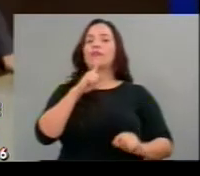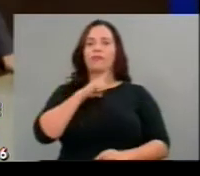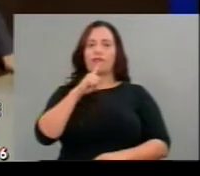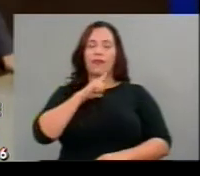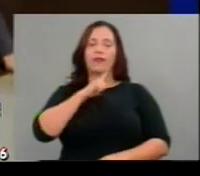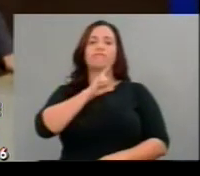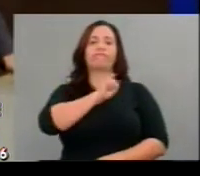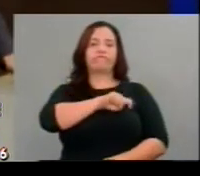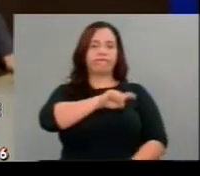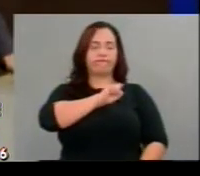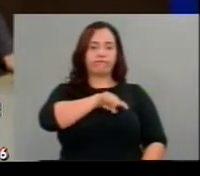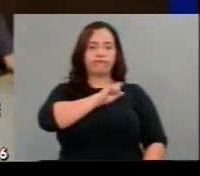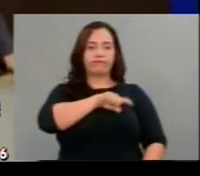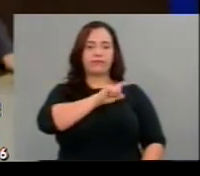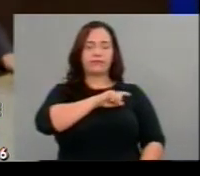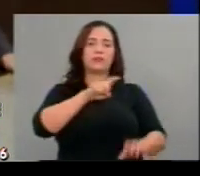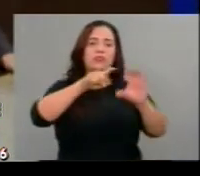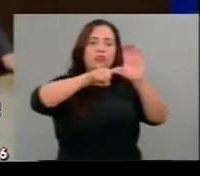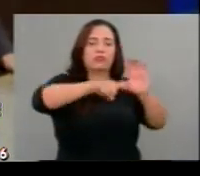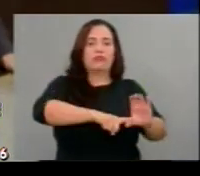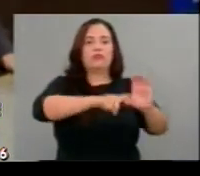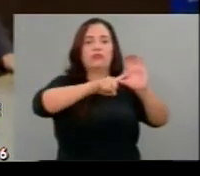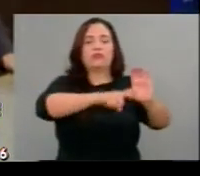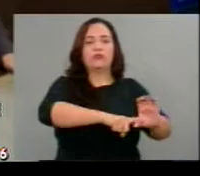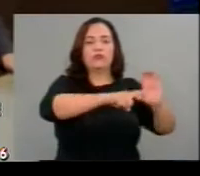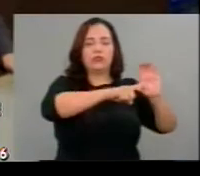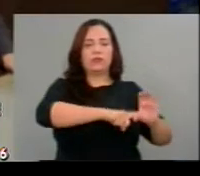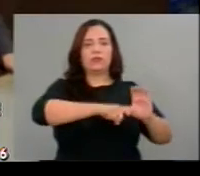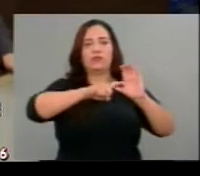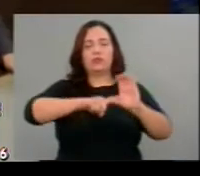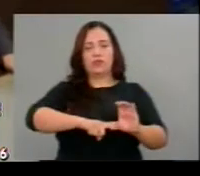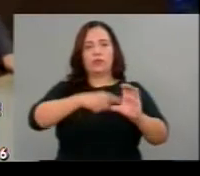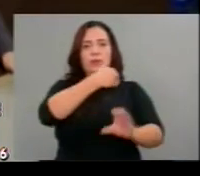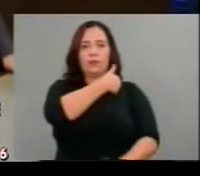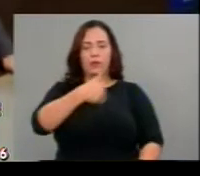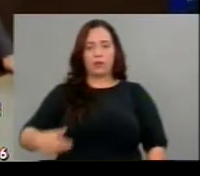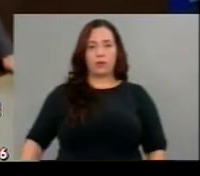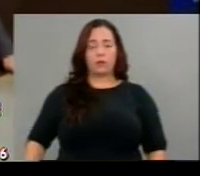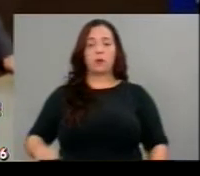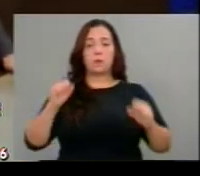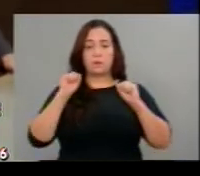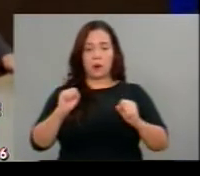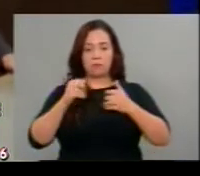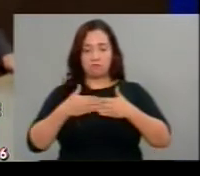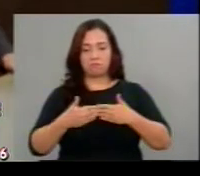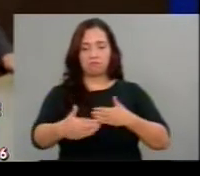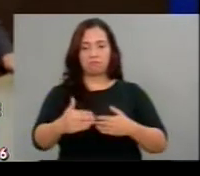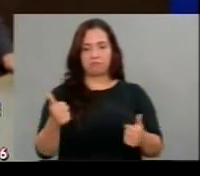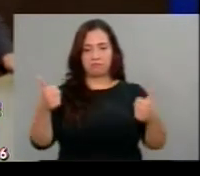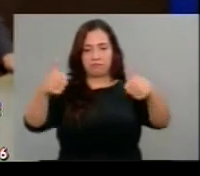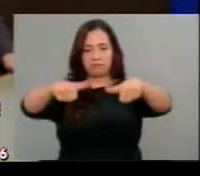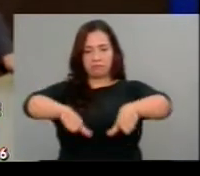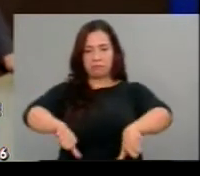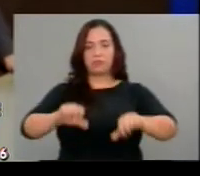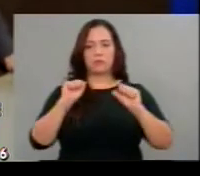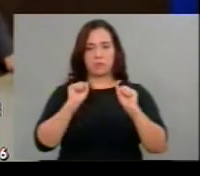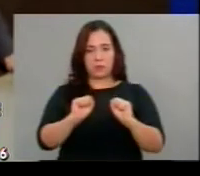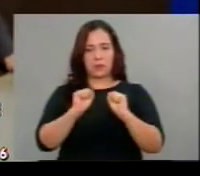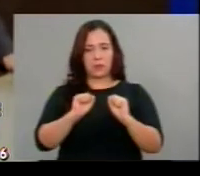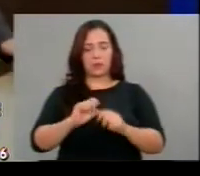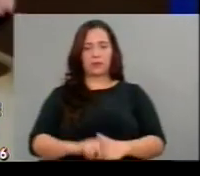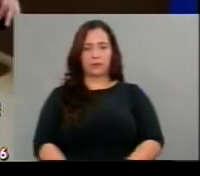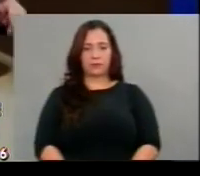perverso, do endividamento público, da remuneração do capital financeiro, ele pode ficar pior. Ele pode ficar